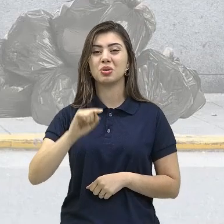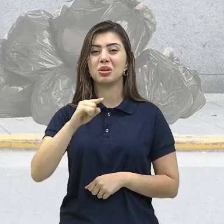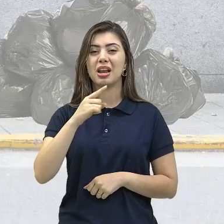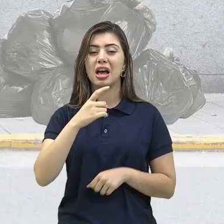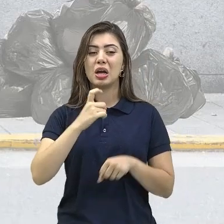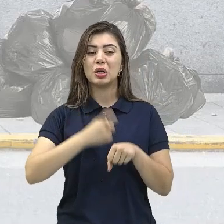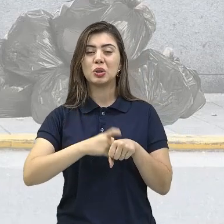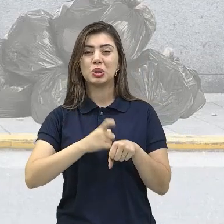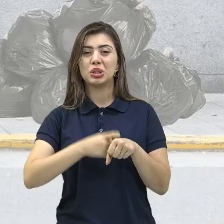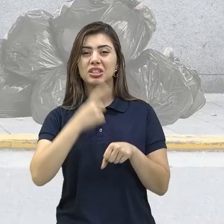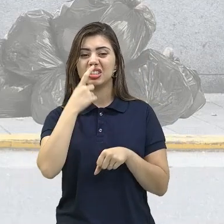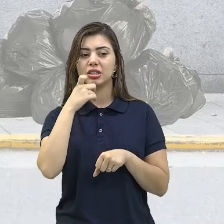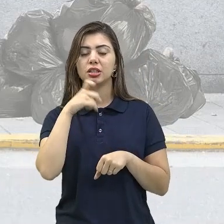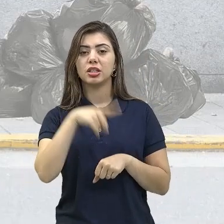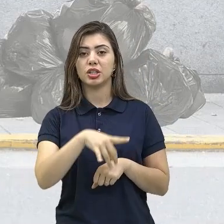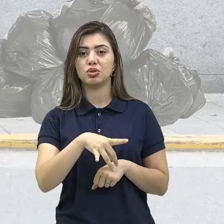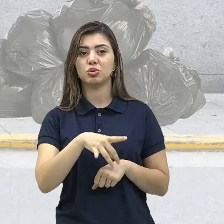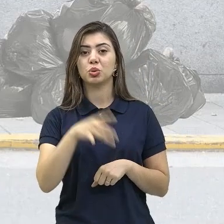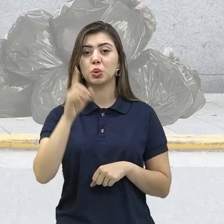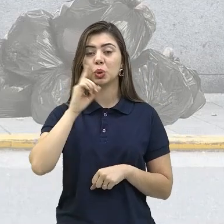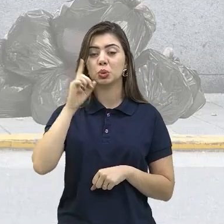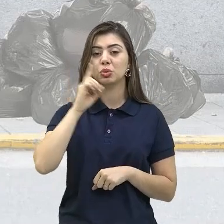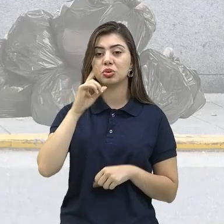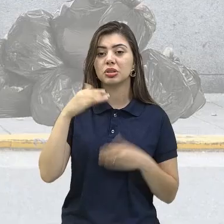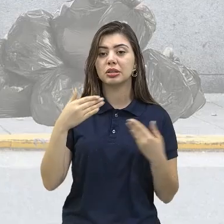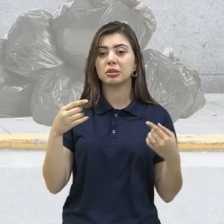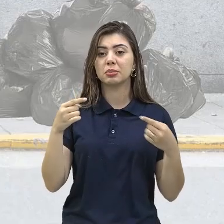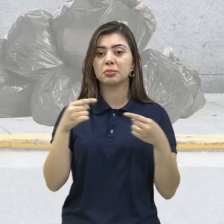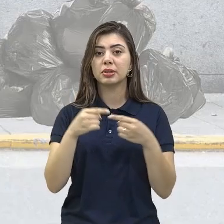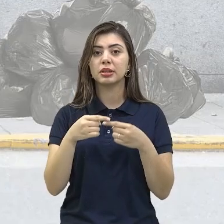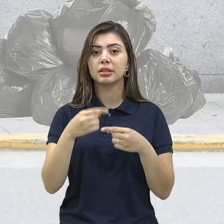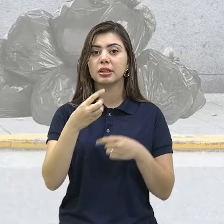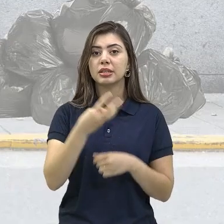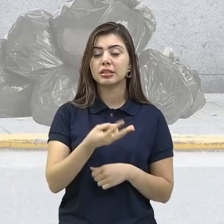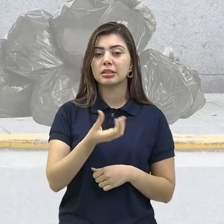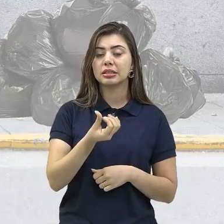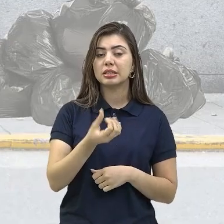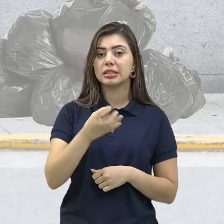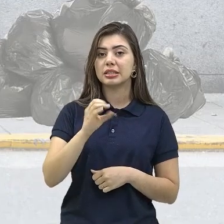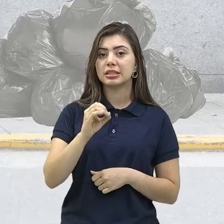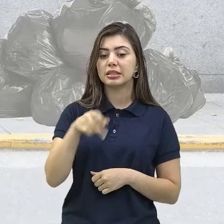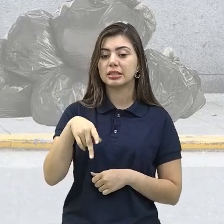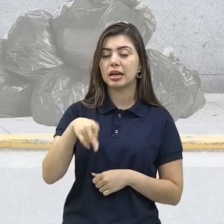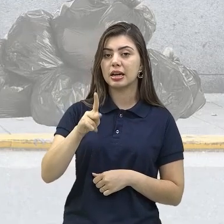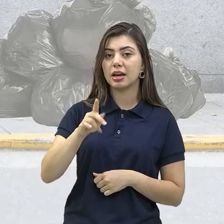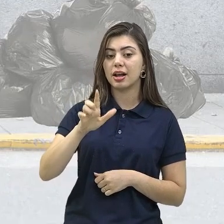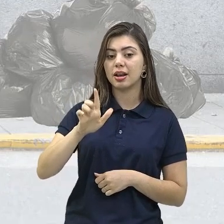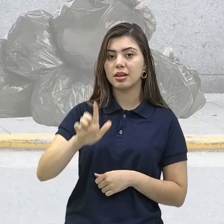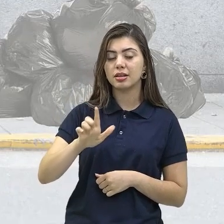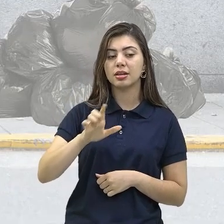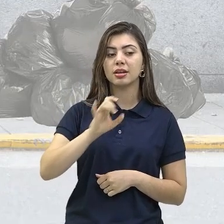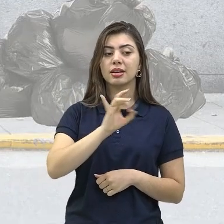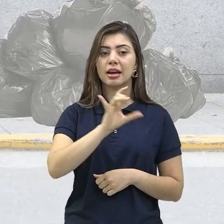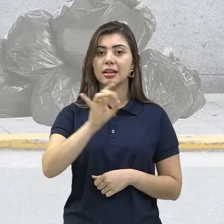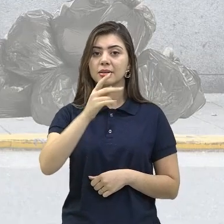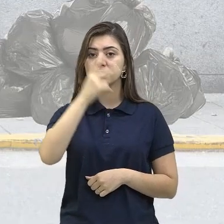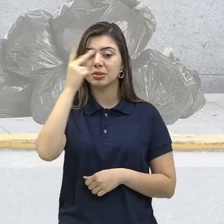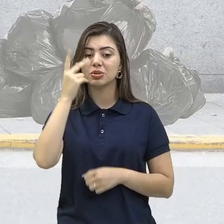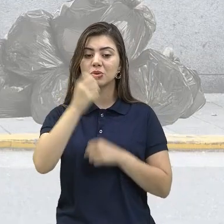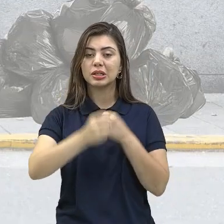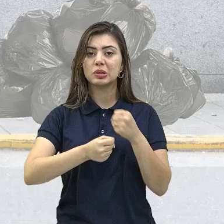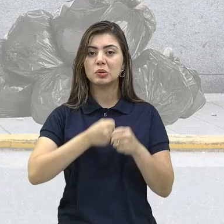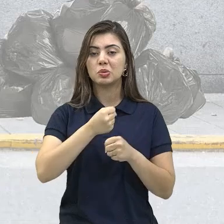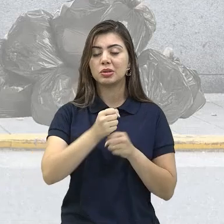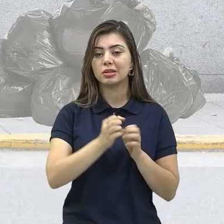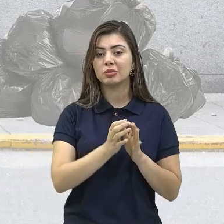Isso equivale a aproximadamente 380 quilos por habitante por ano. Em 2022, a geração